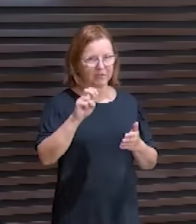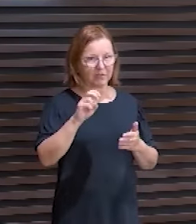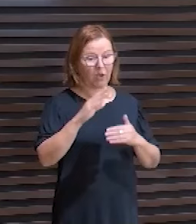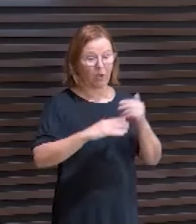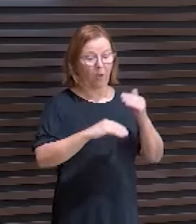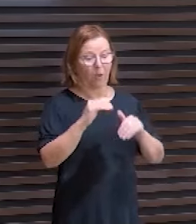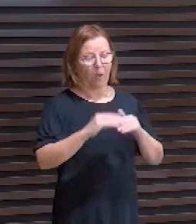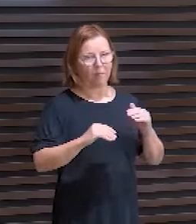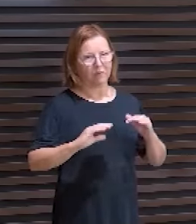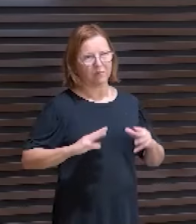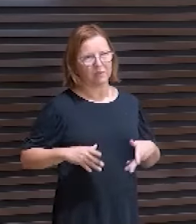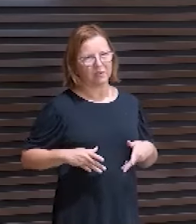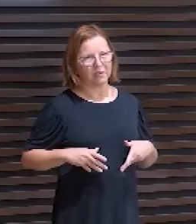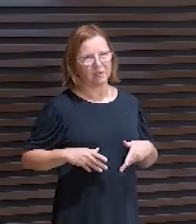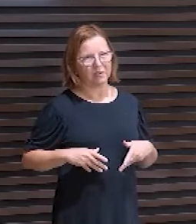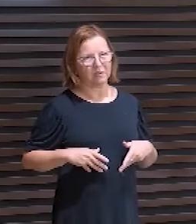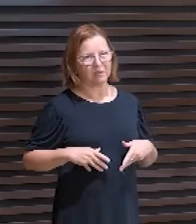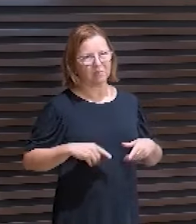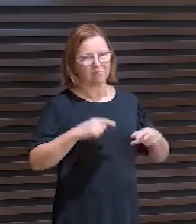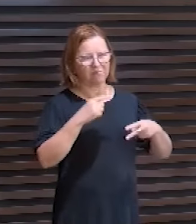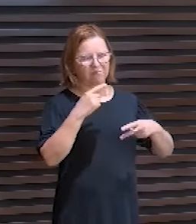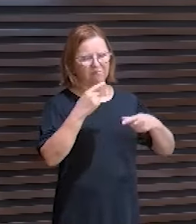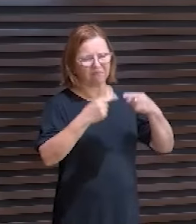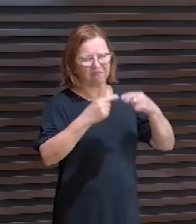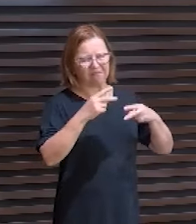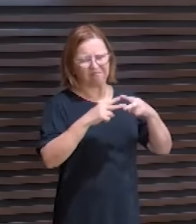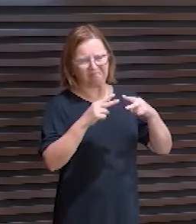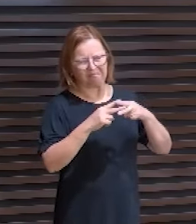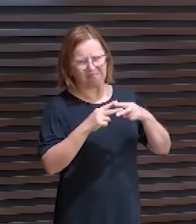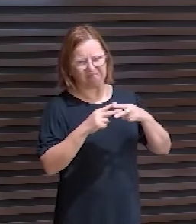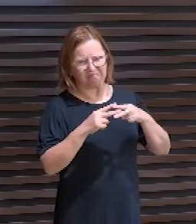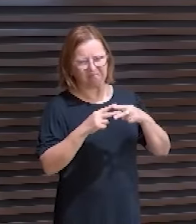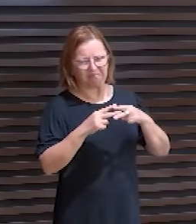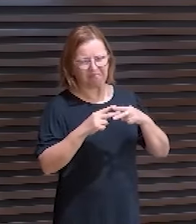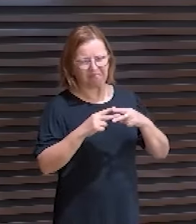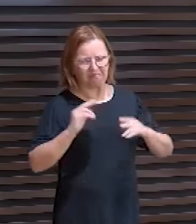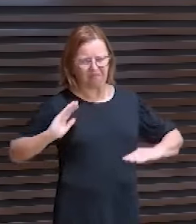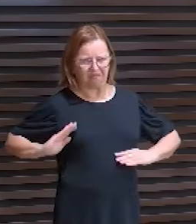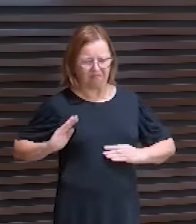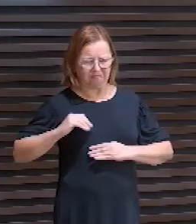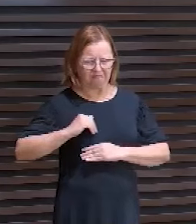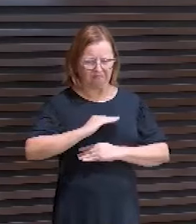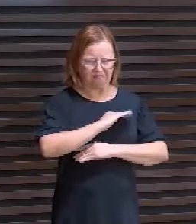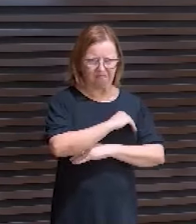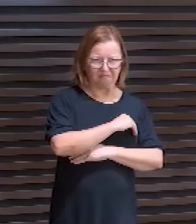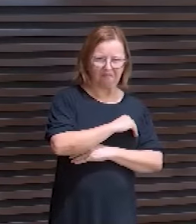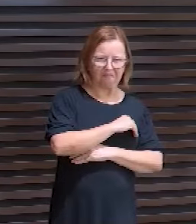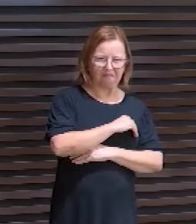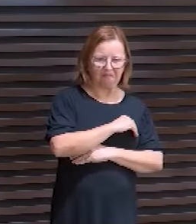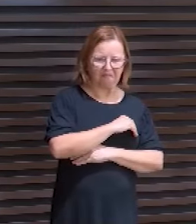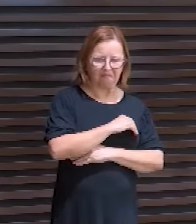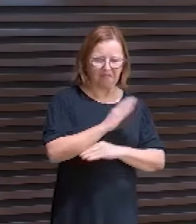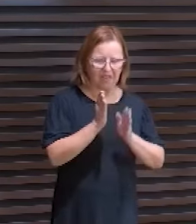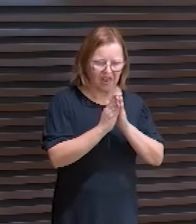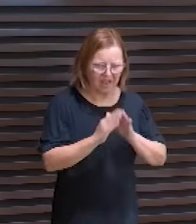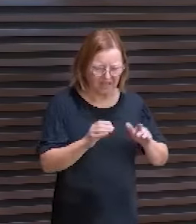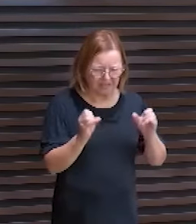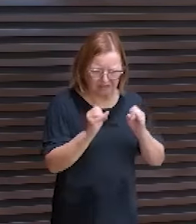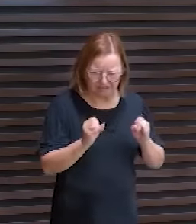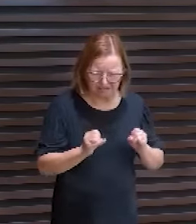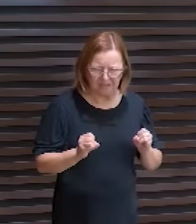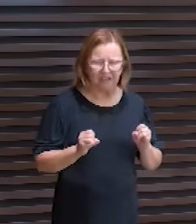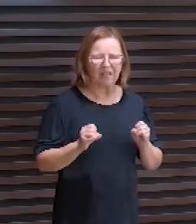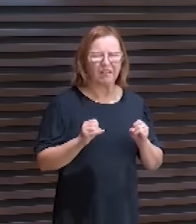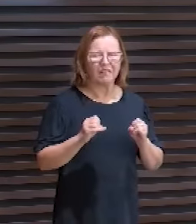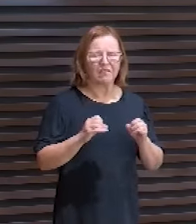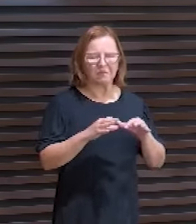são conflito impureza Laia idolatria feitiaria e tal mas aí depois na sequência ele fala